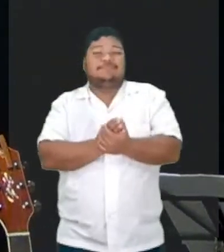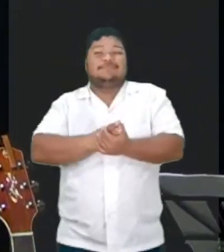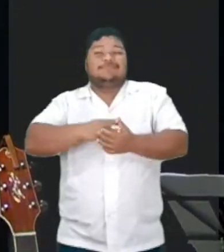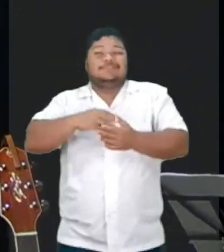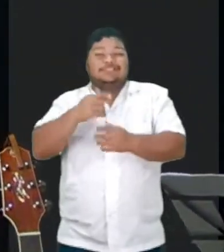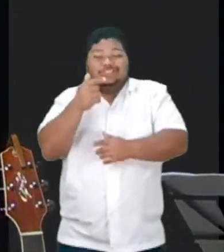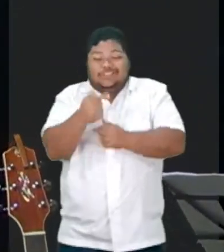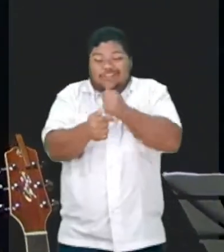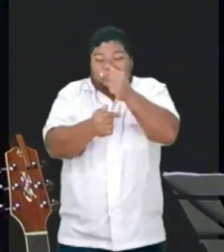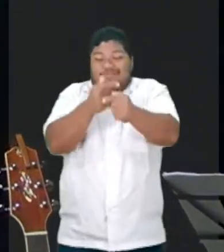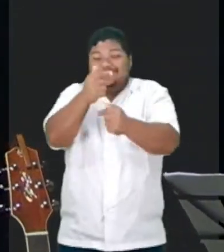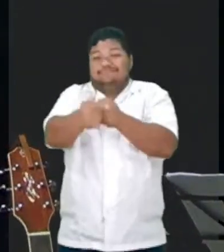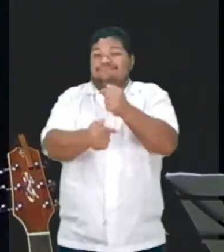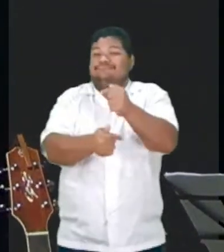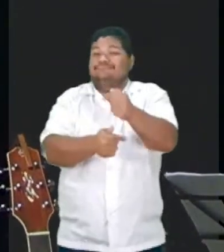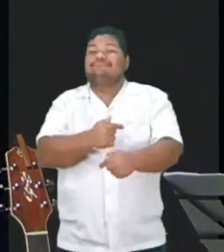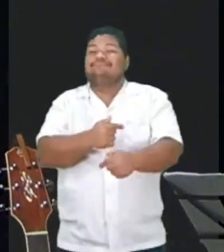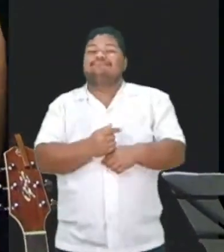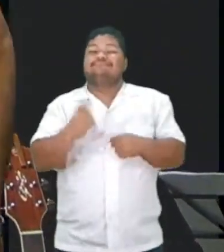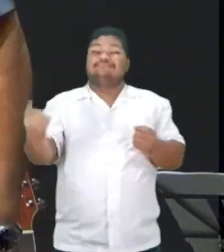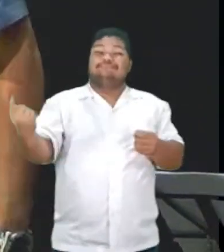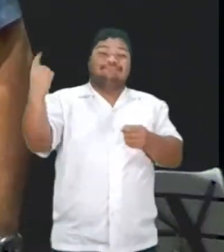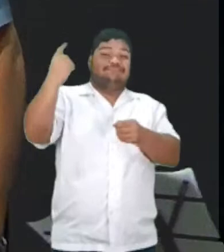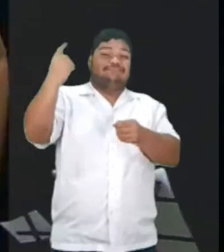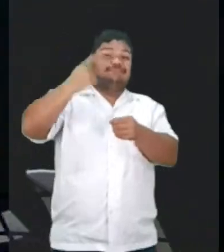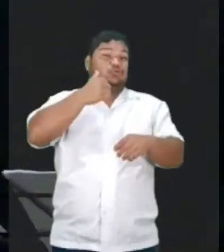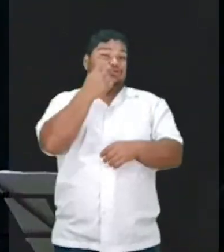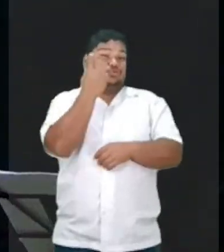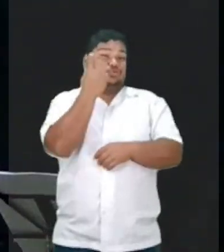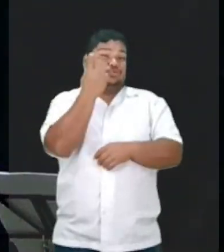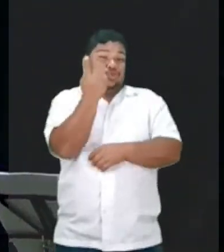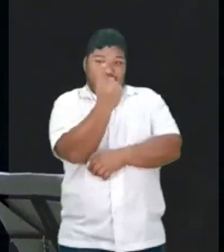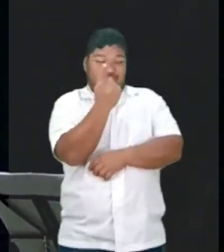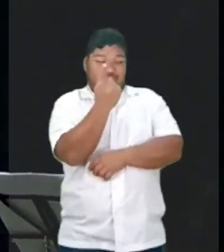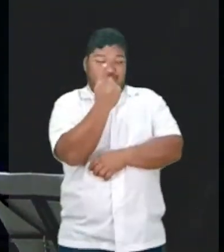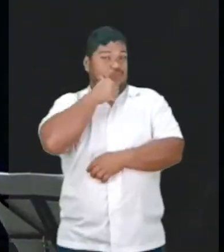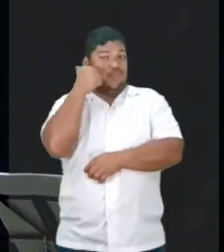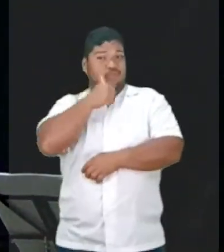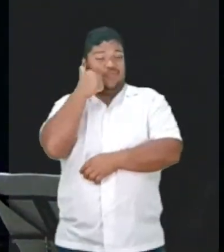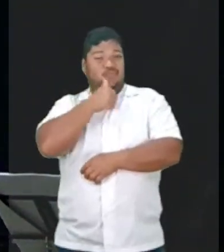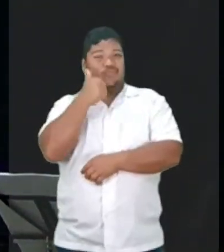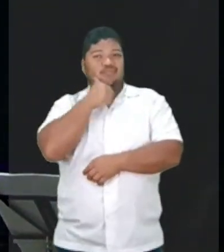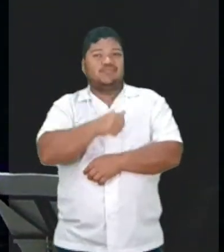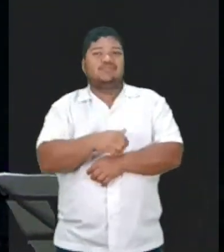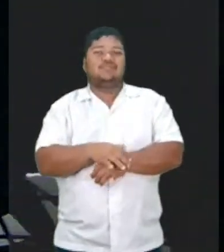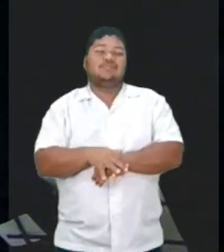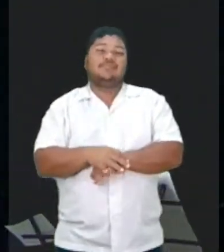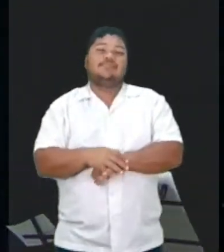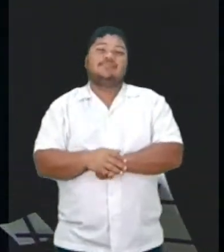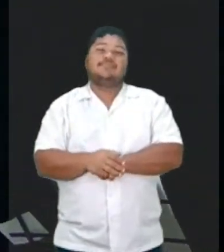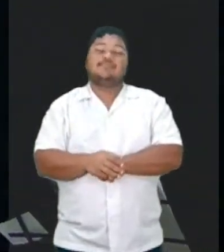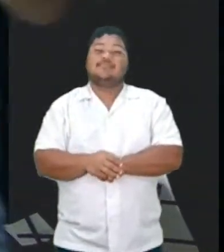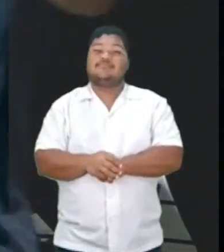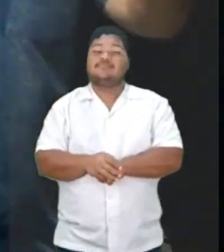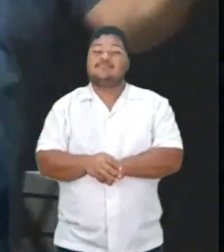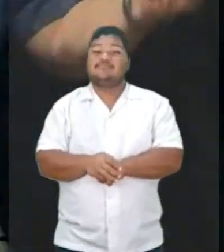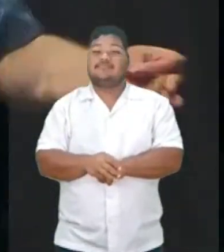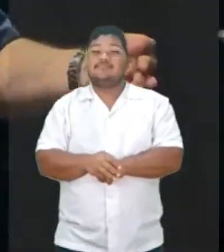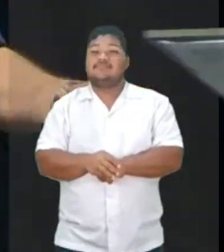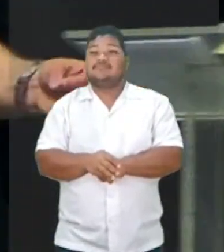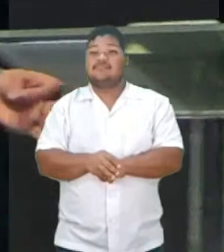nós viemos de uma única mulher. O estudo foi apelidado pelos próprios cientistas, que